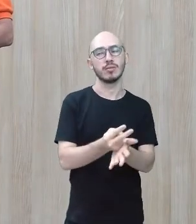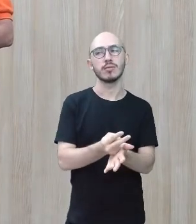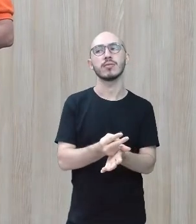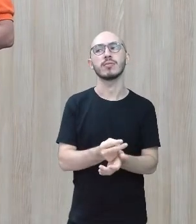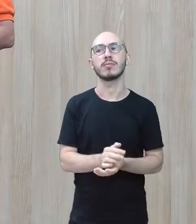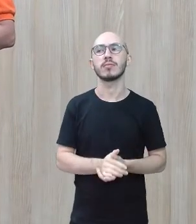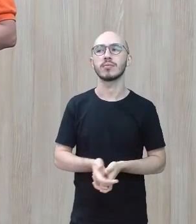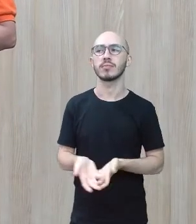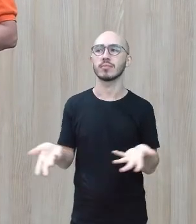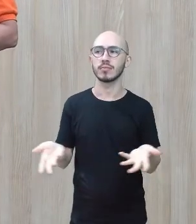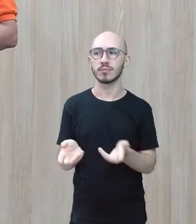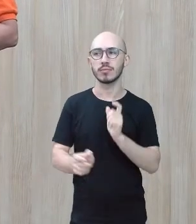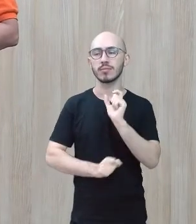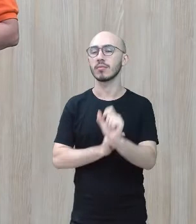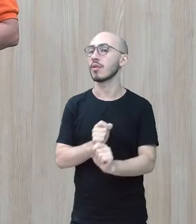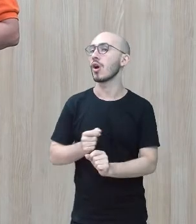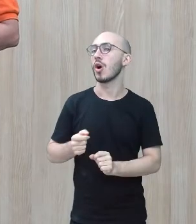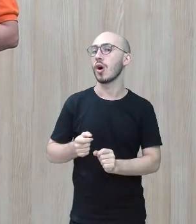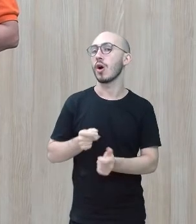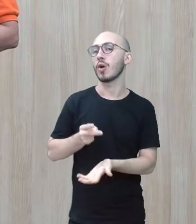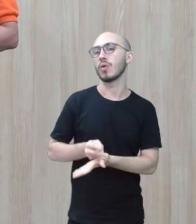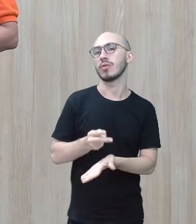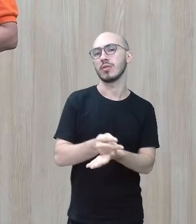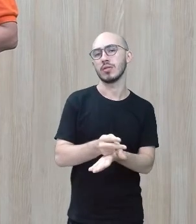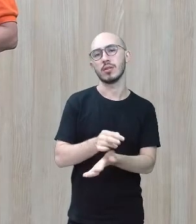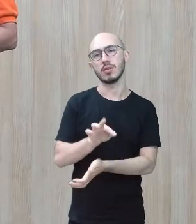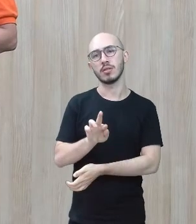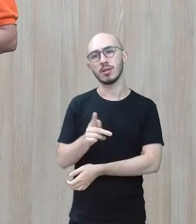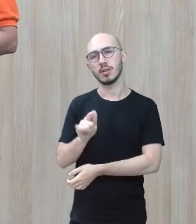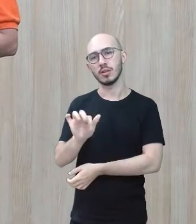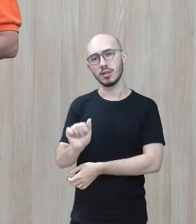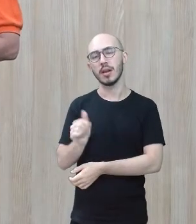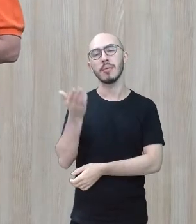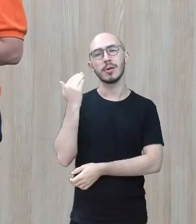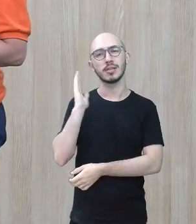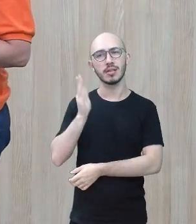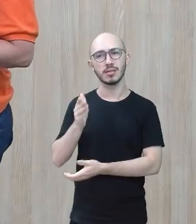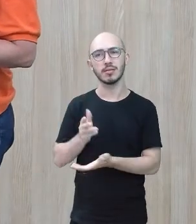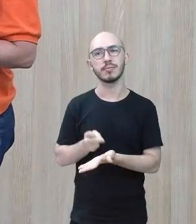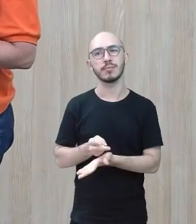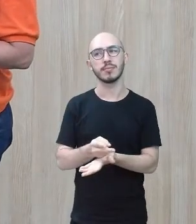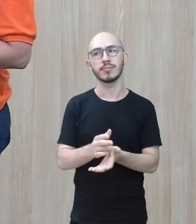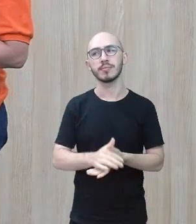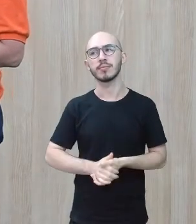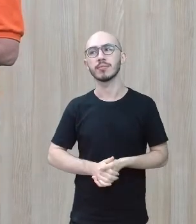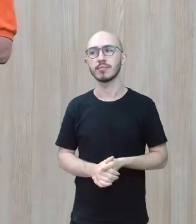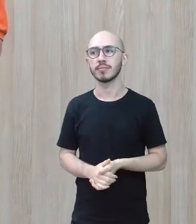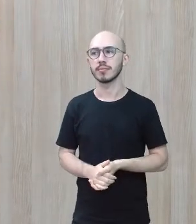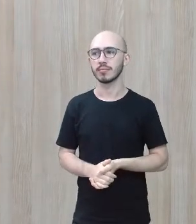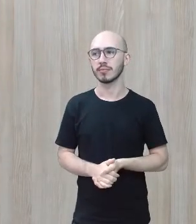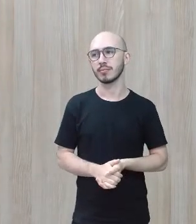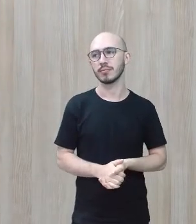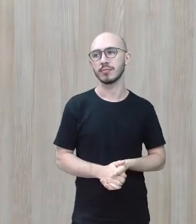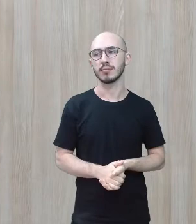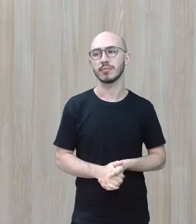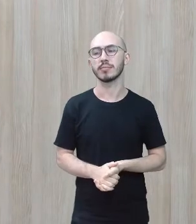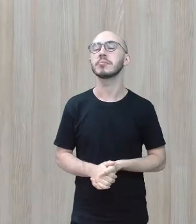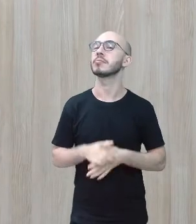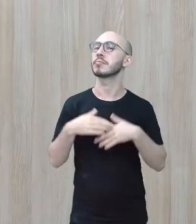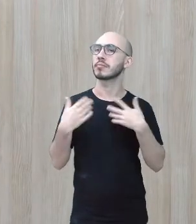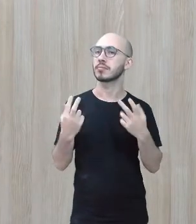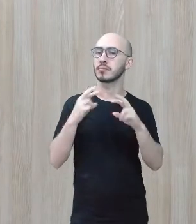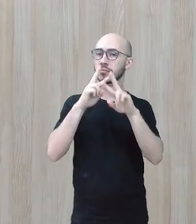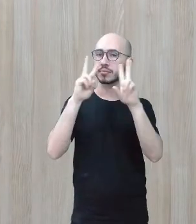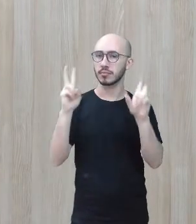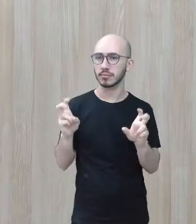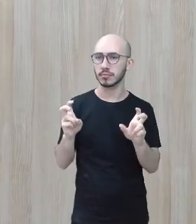esta trilha é a continuação da trilha anterior, tá, pessoal? Então este conteúdo